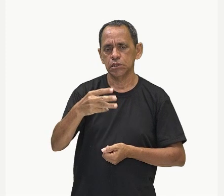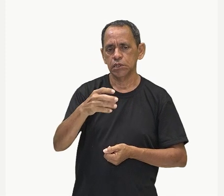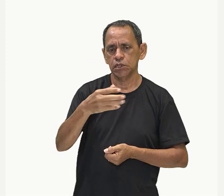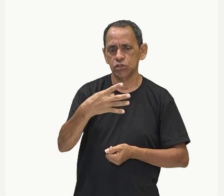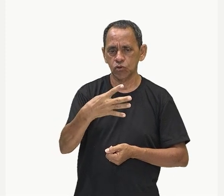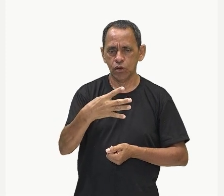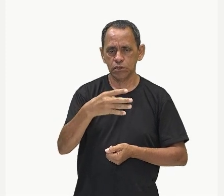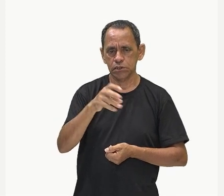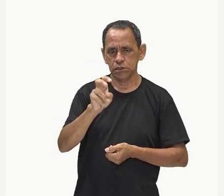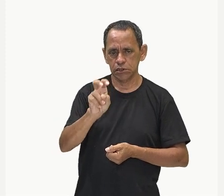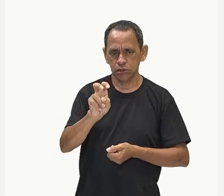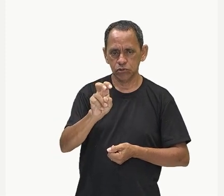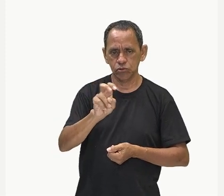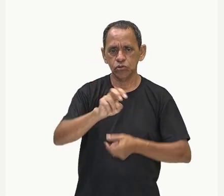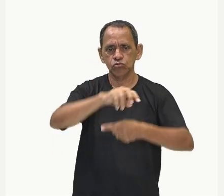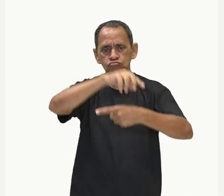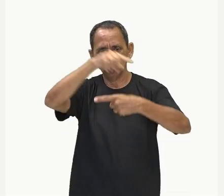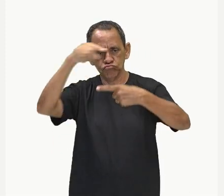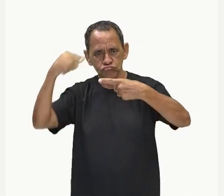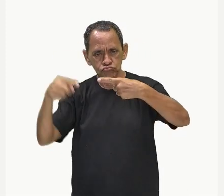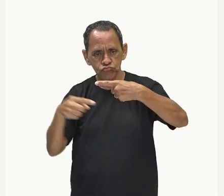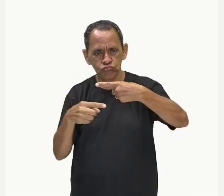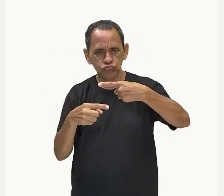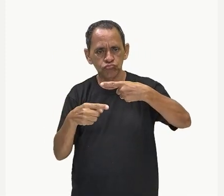4,345 vira